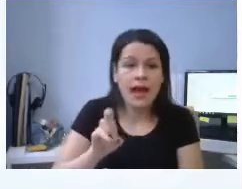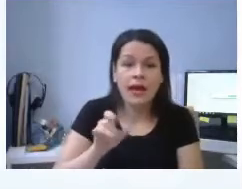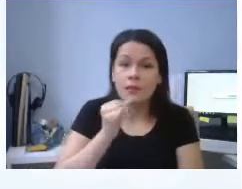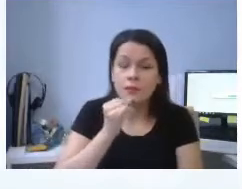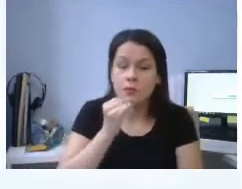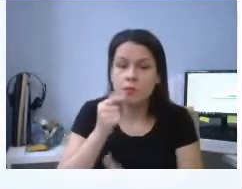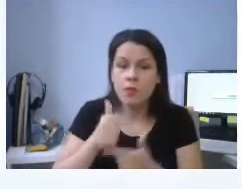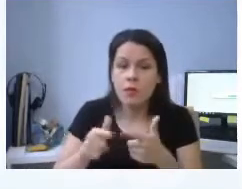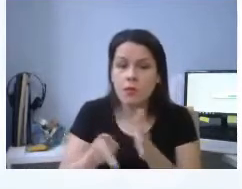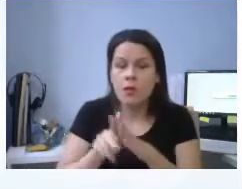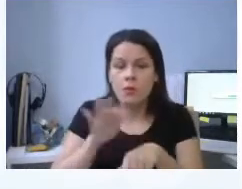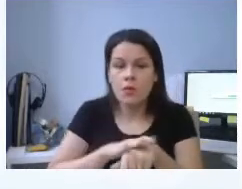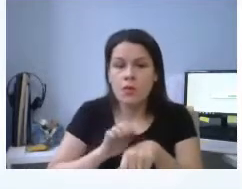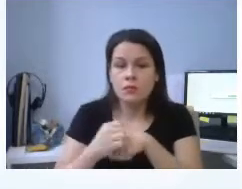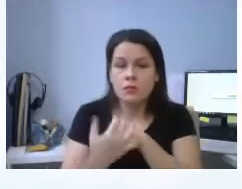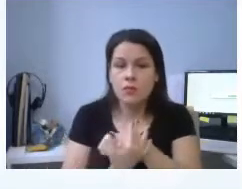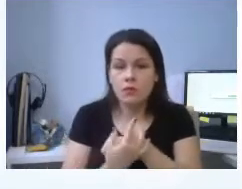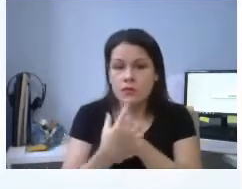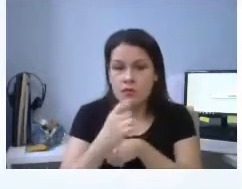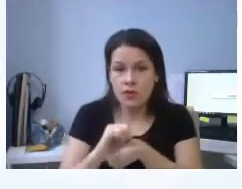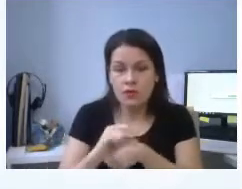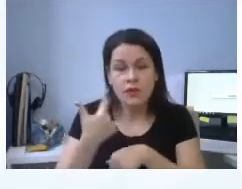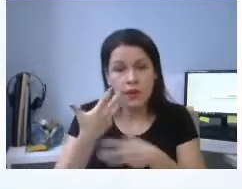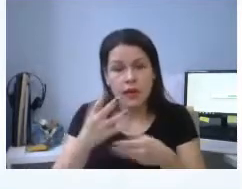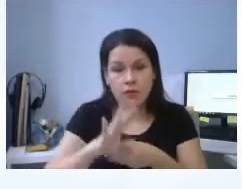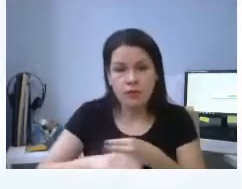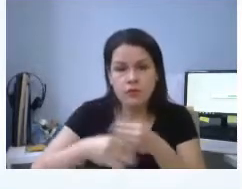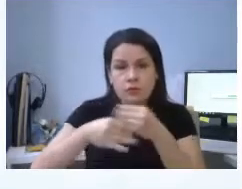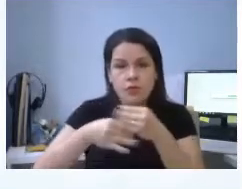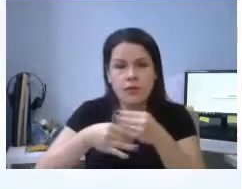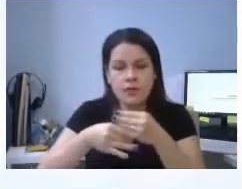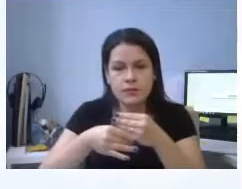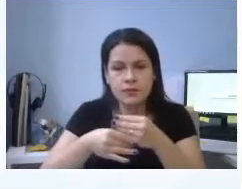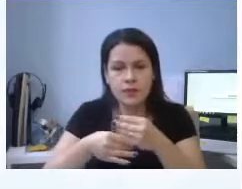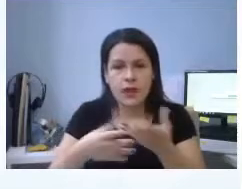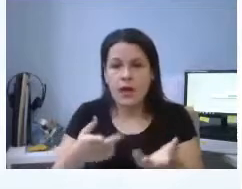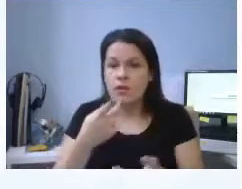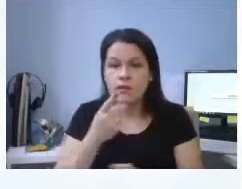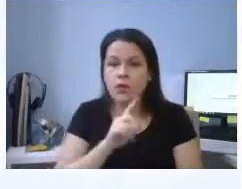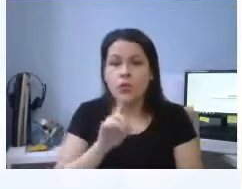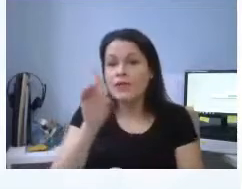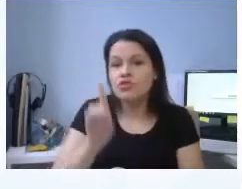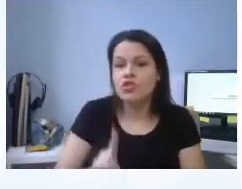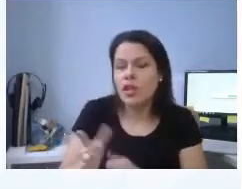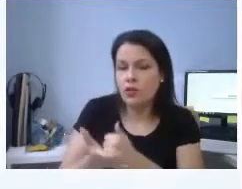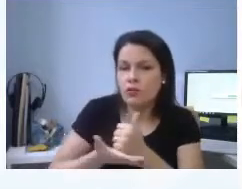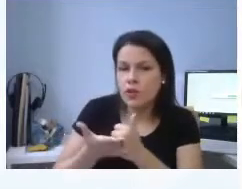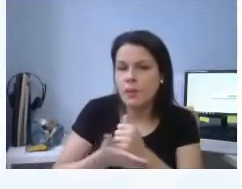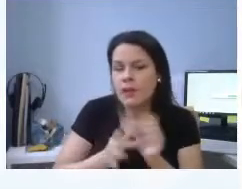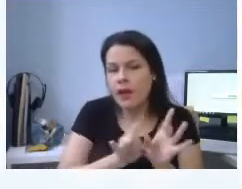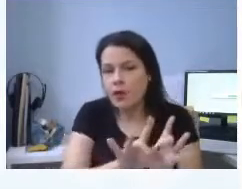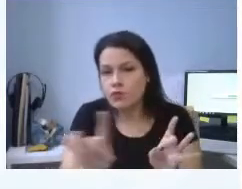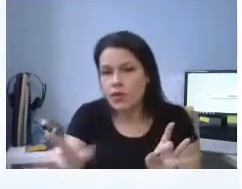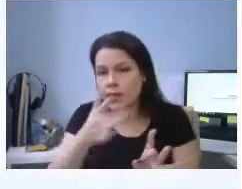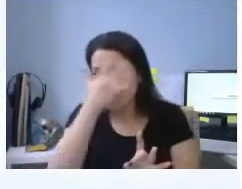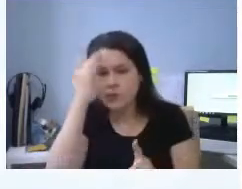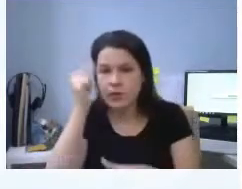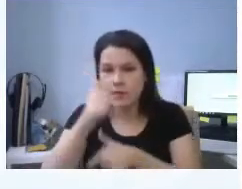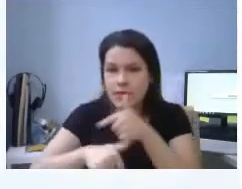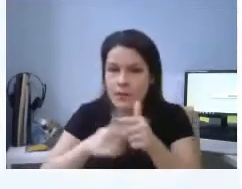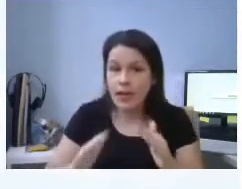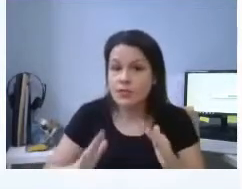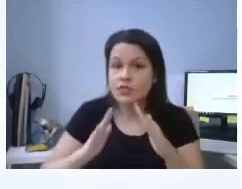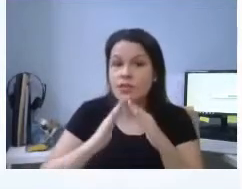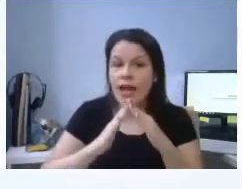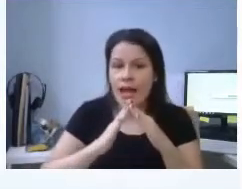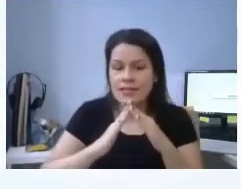coronavírus, aqui eu faço uma ratificação. E daí, Pedro, eu digo, não é direito fundamental desse trabalhador trabalhar a partir de